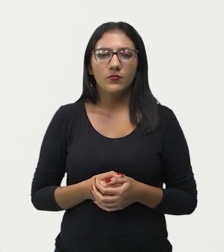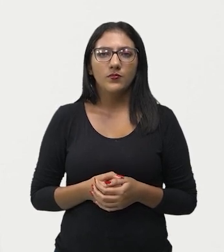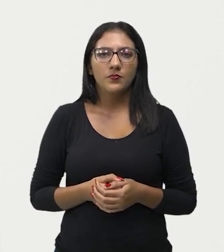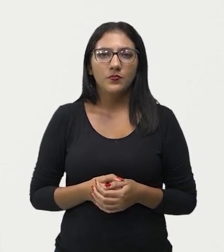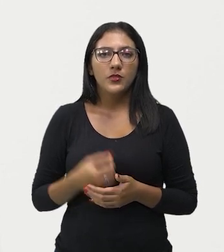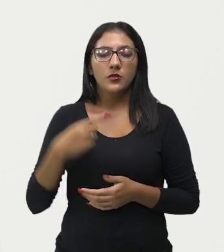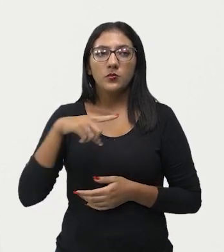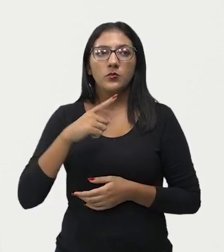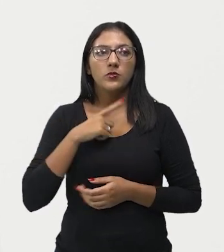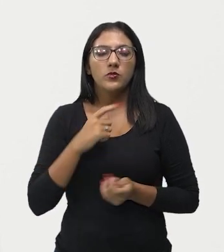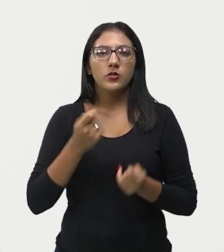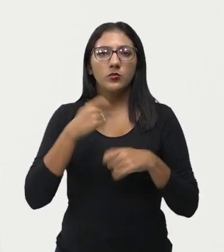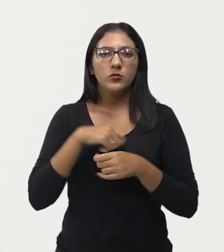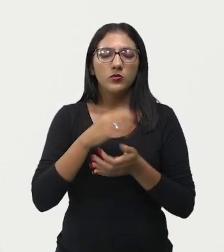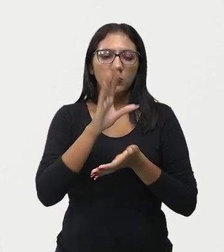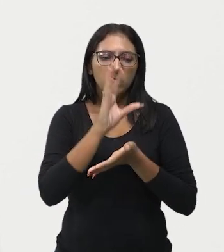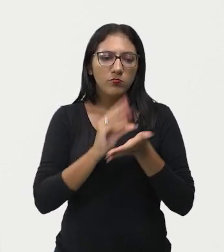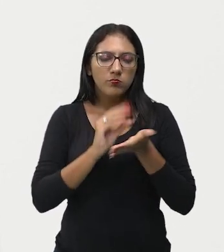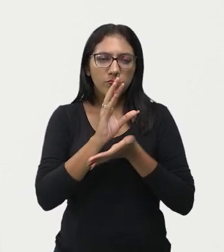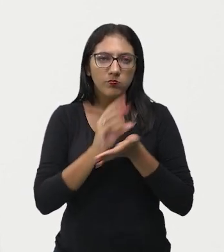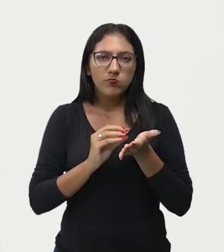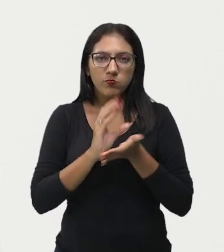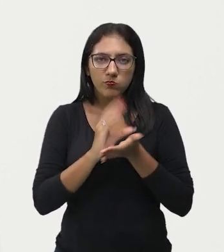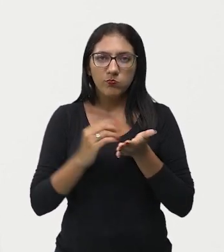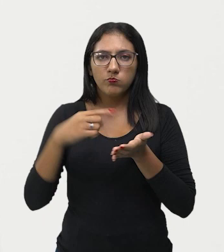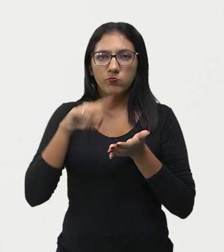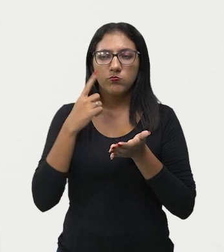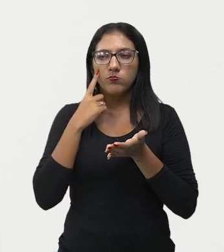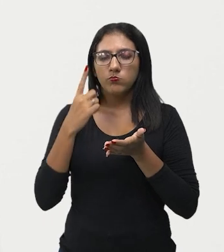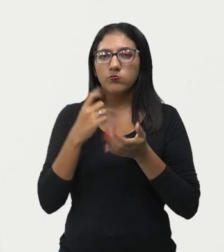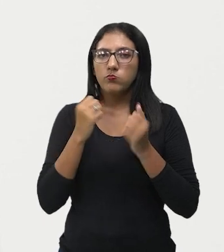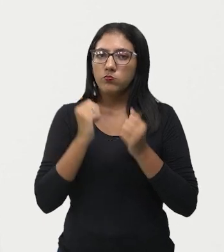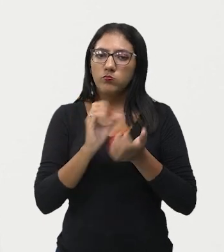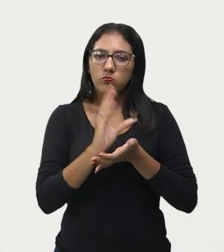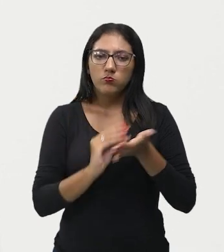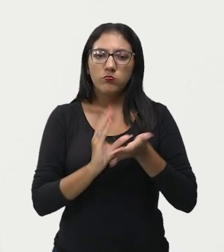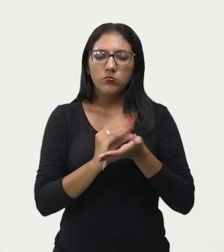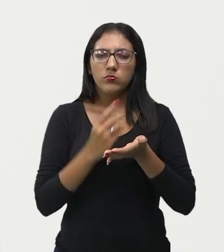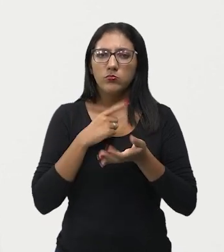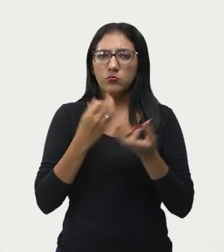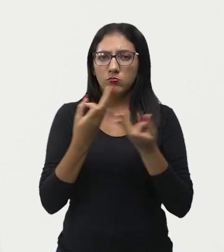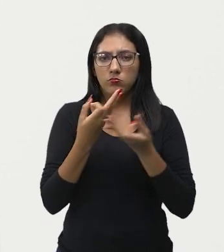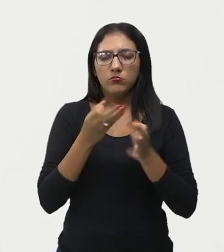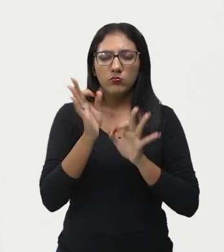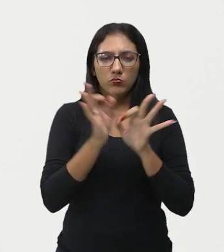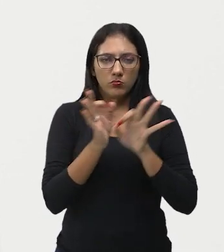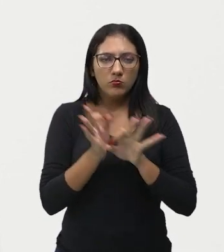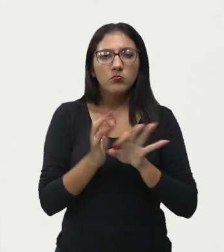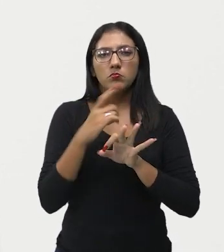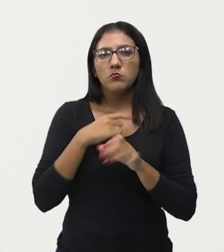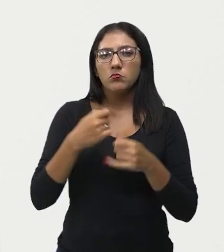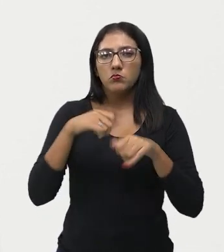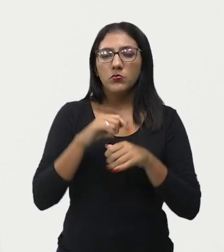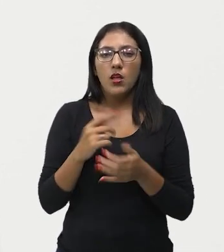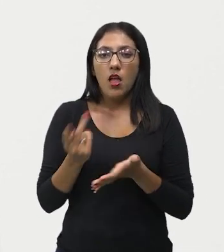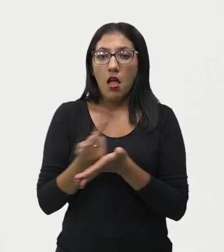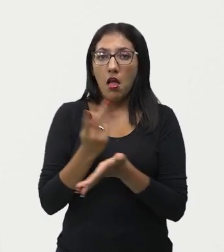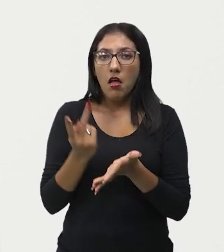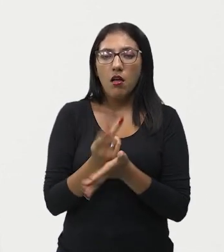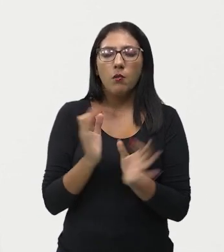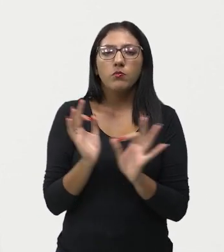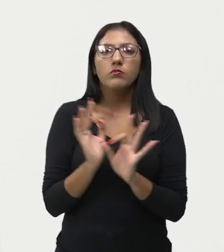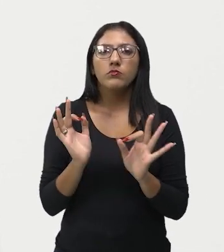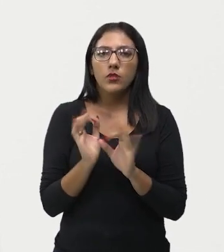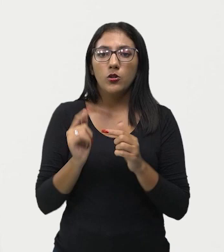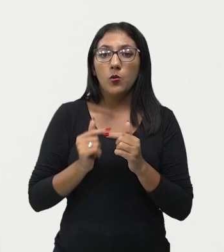Isso para você fazer as suas anotações aí no caderno e ficar aí tudo perfeito aí, para que você não erre